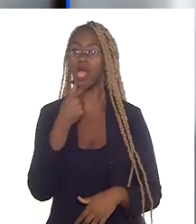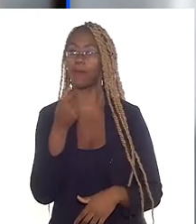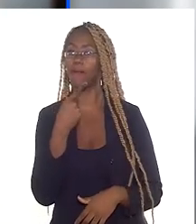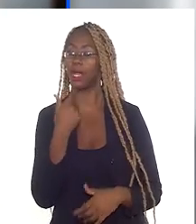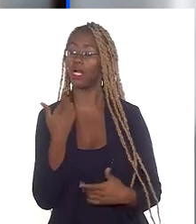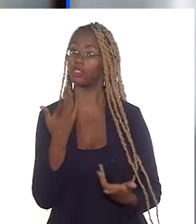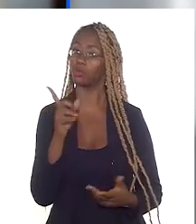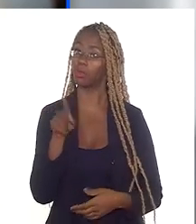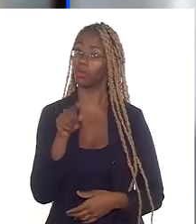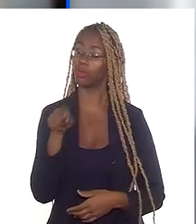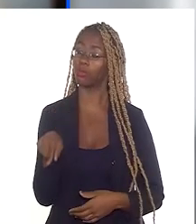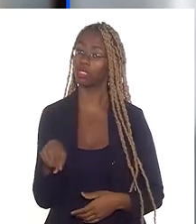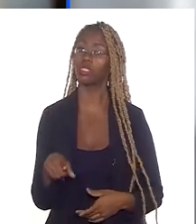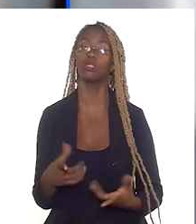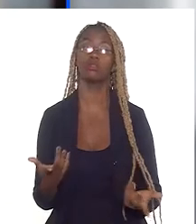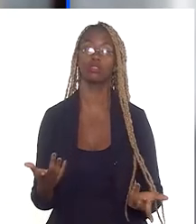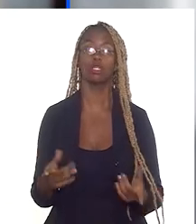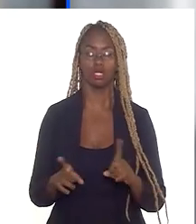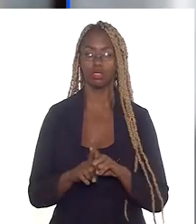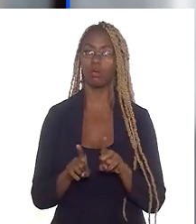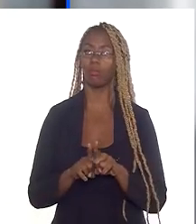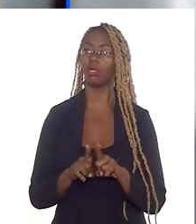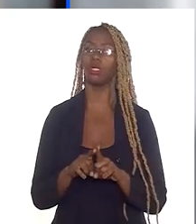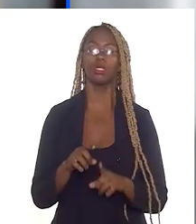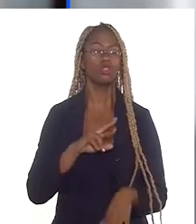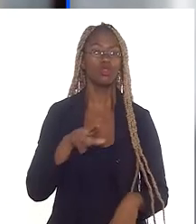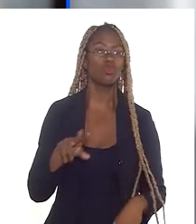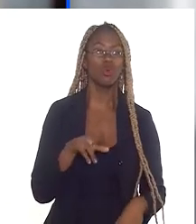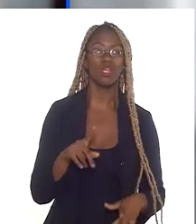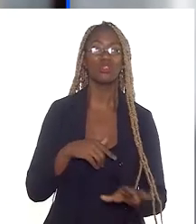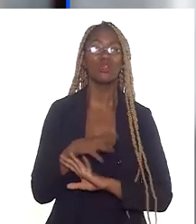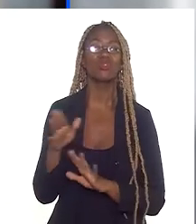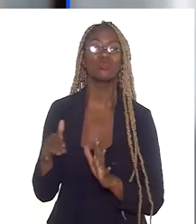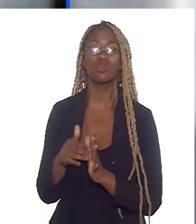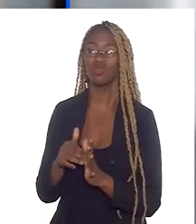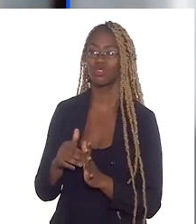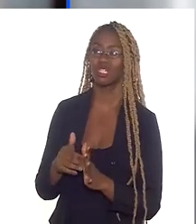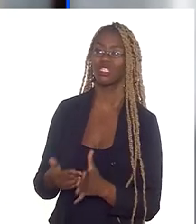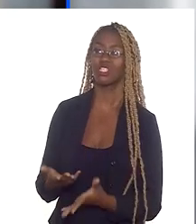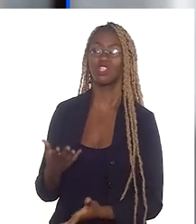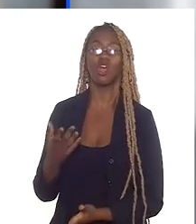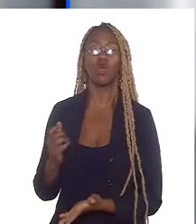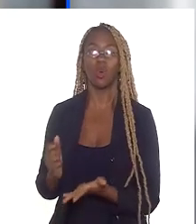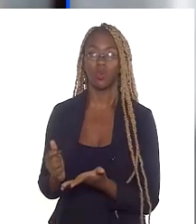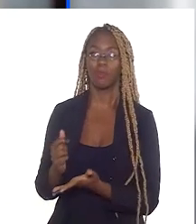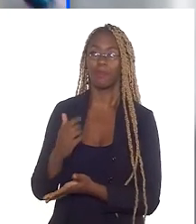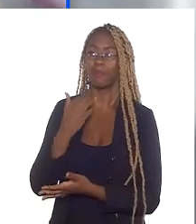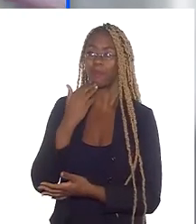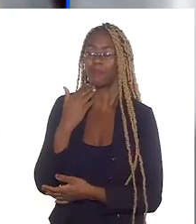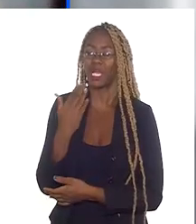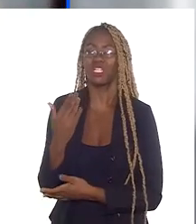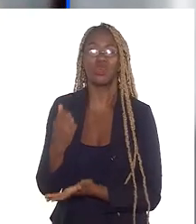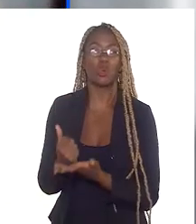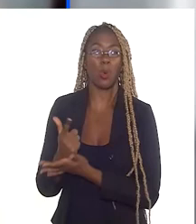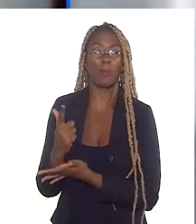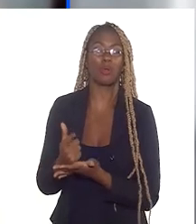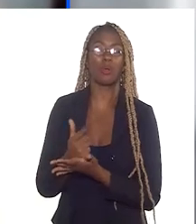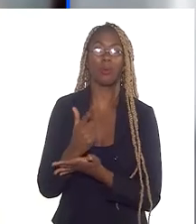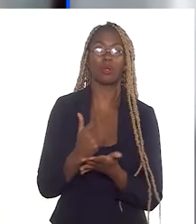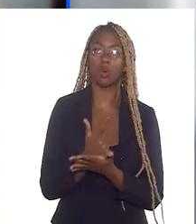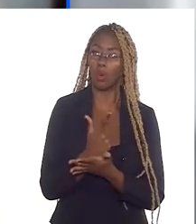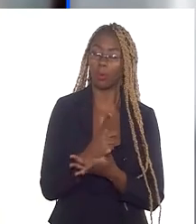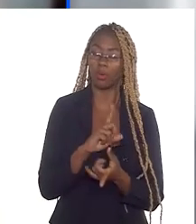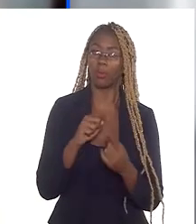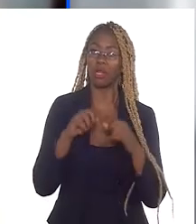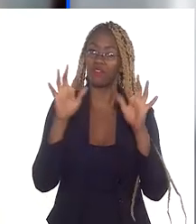álcool de remédios não prescritos E aí também de questões ilícitas esse consumo tudo que a gente coloca para dentro Em